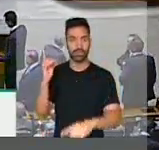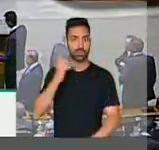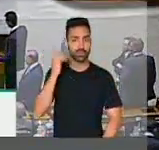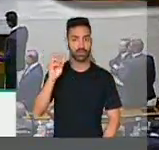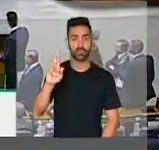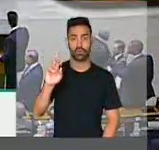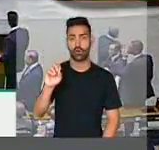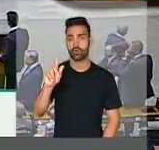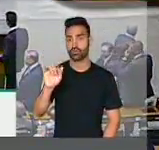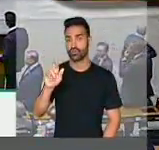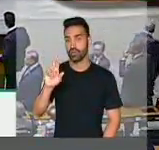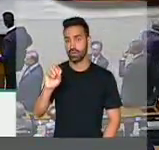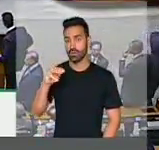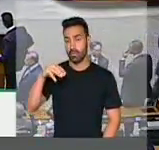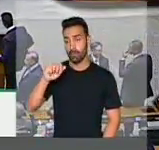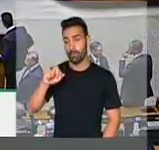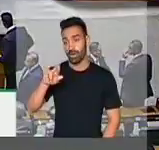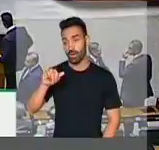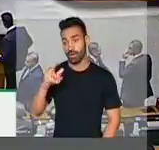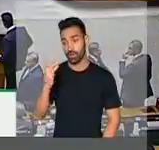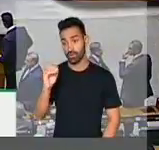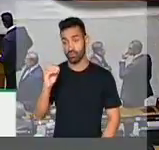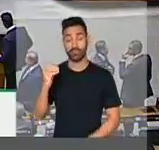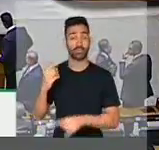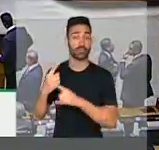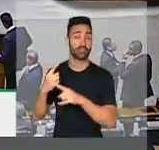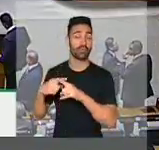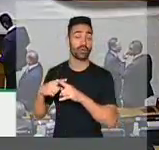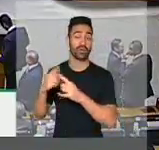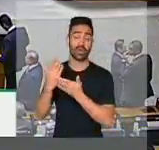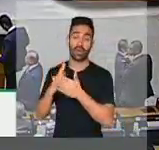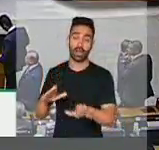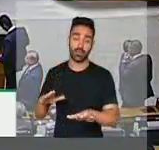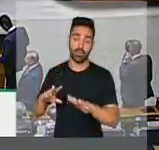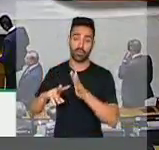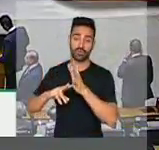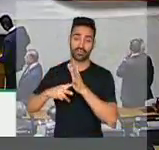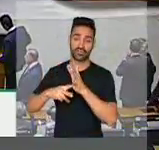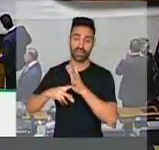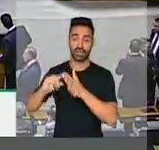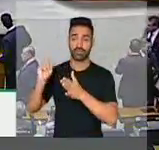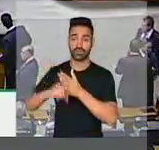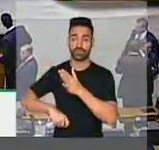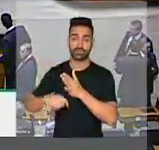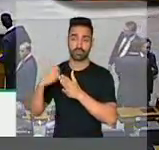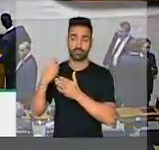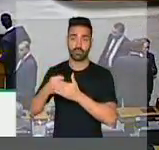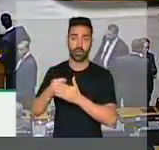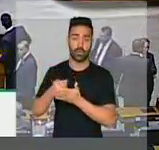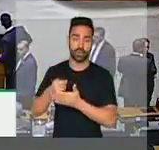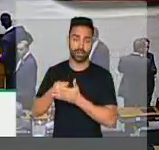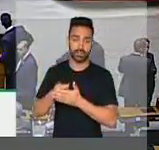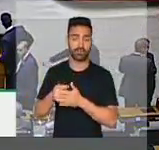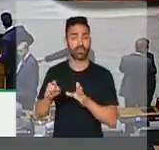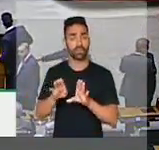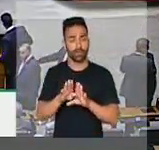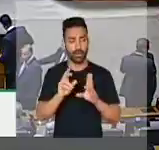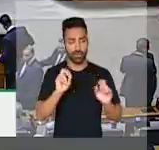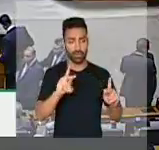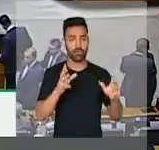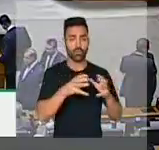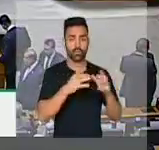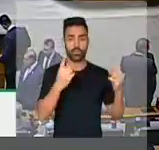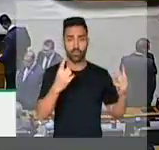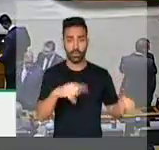Marinho, porque o Rogério Marinho acabou com a mamata da contribuição sindical. Também entendo a oposição